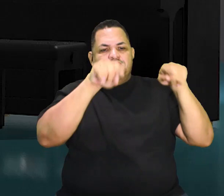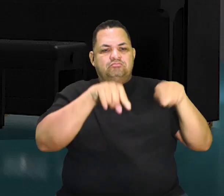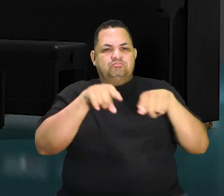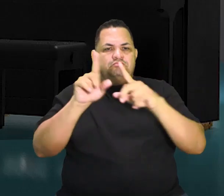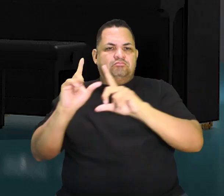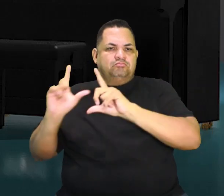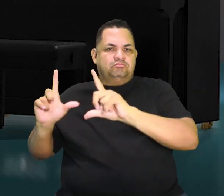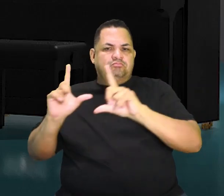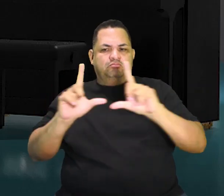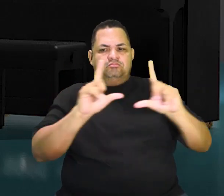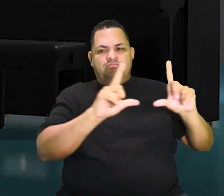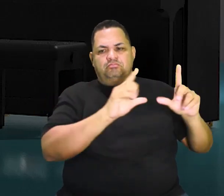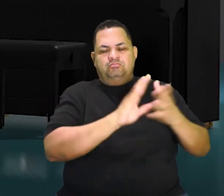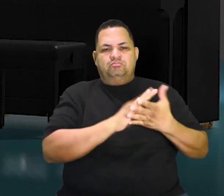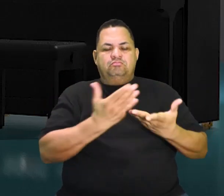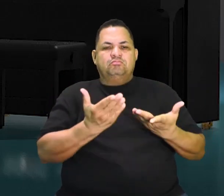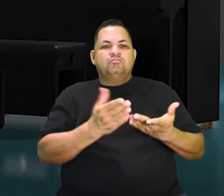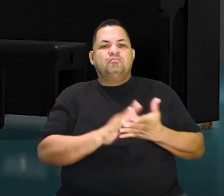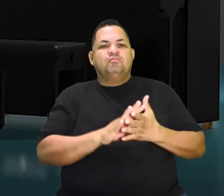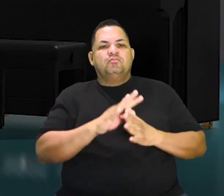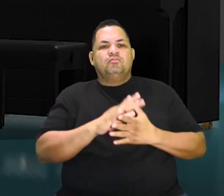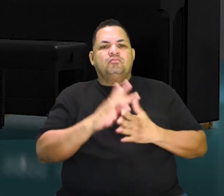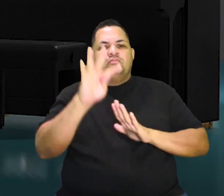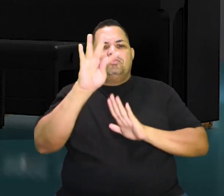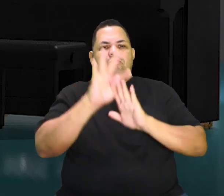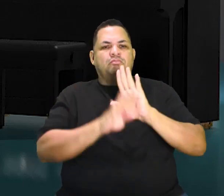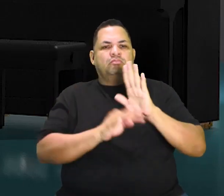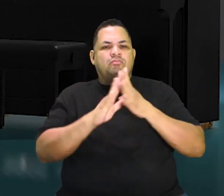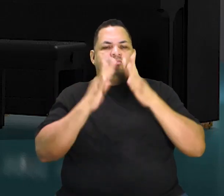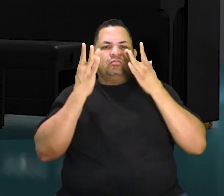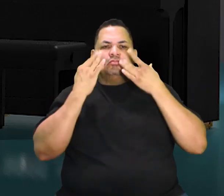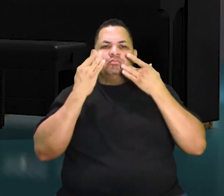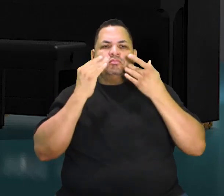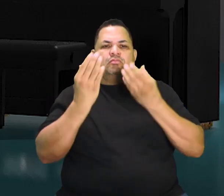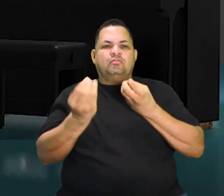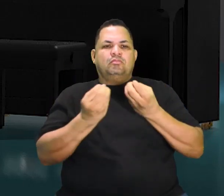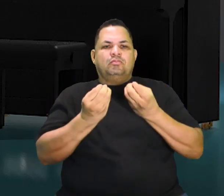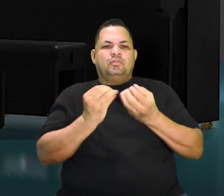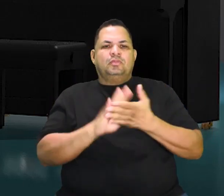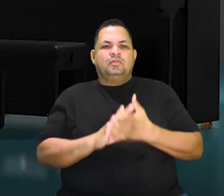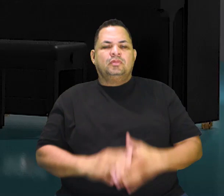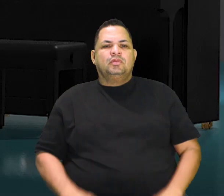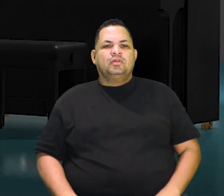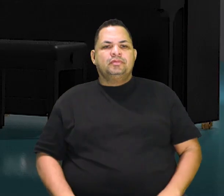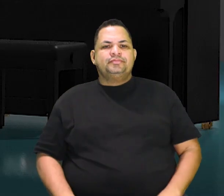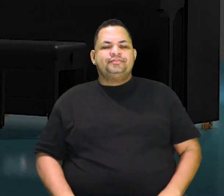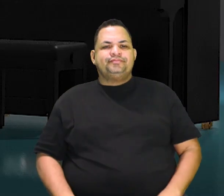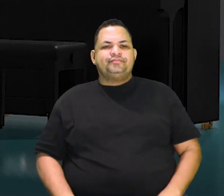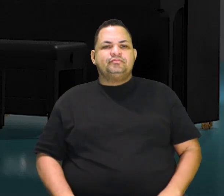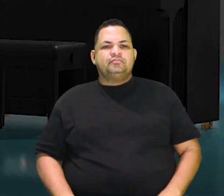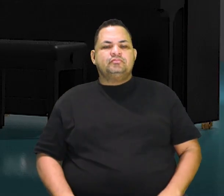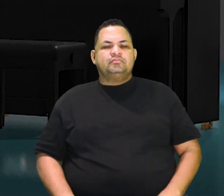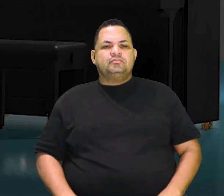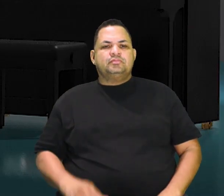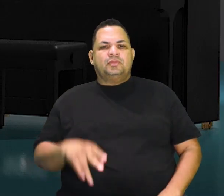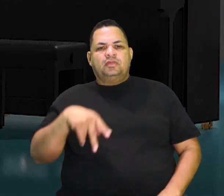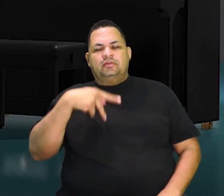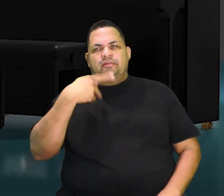texto teatral, certo? E nesta aula nós vamos falar mais do teatro, de um outro estilo de teatro, que é o teatro